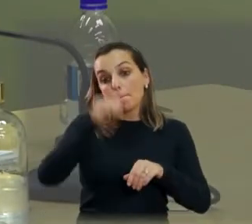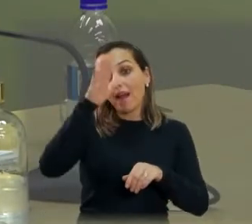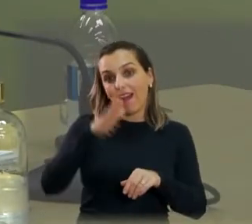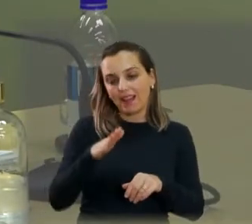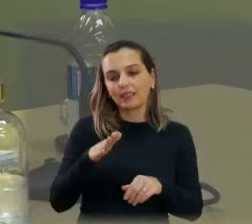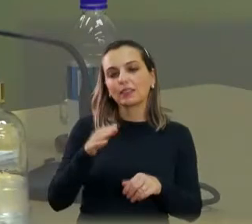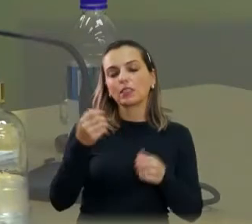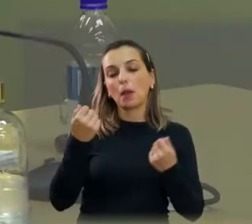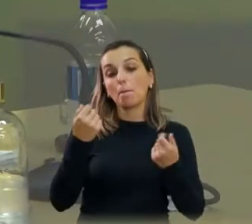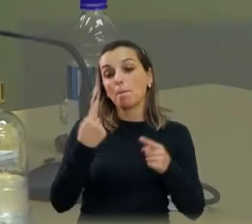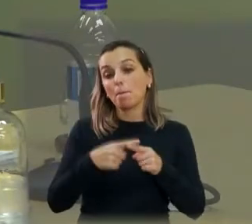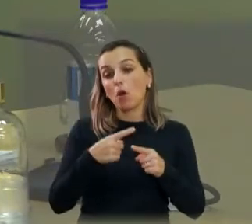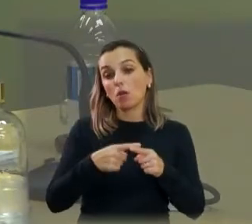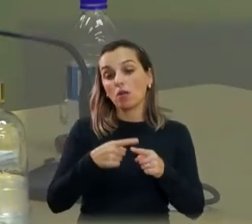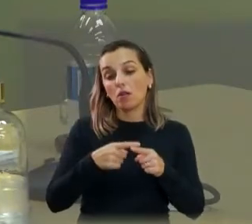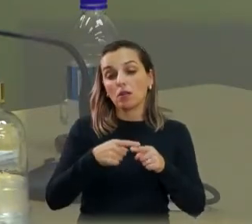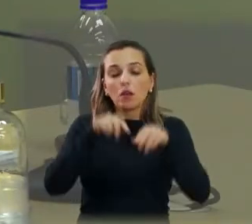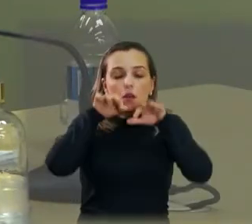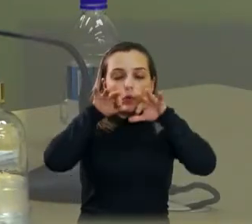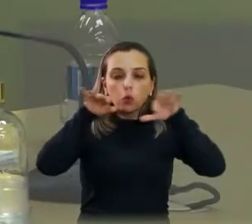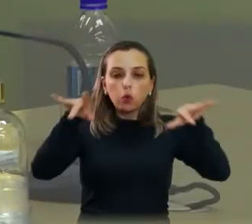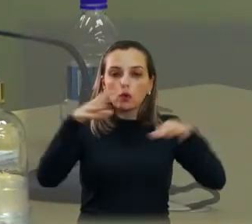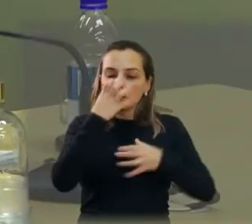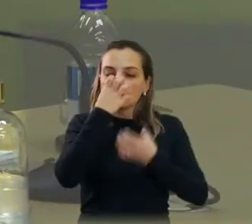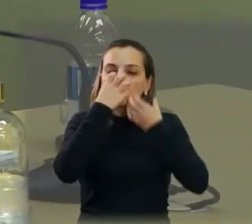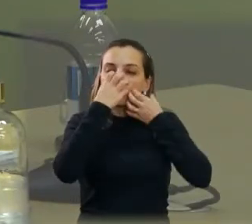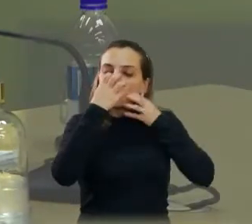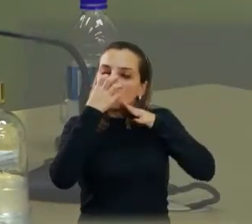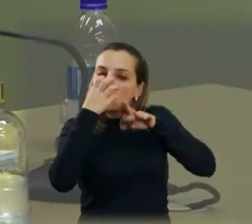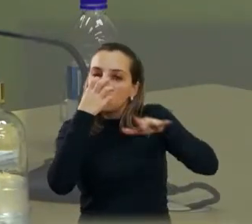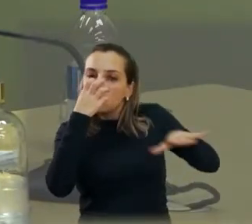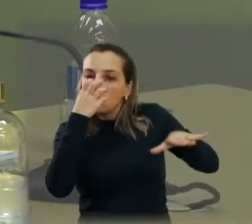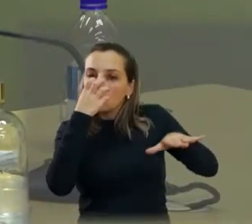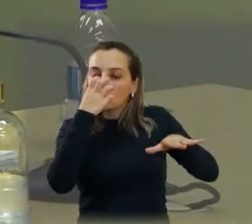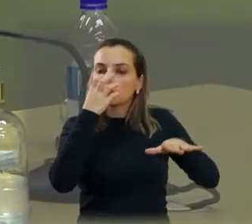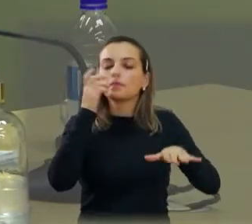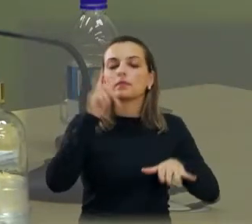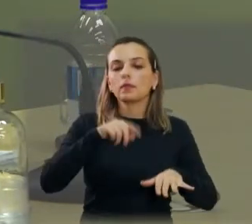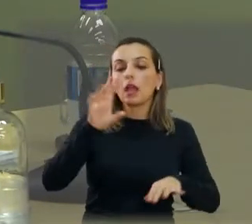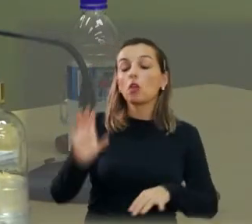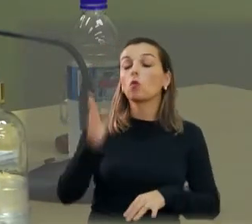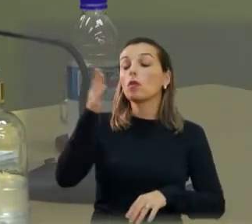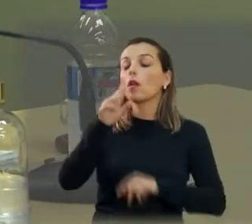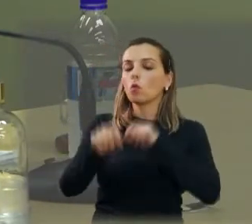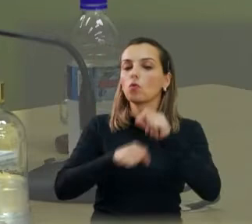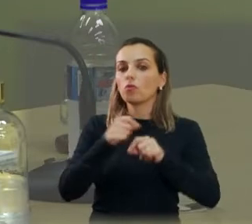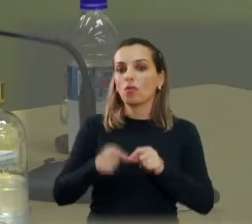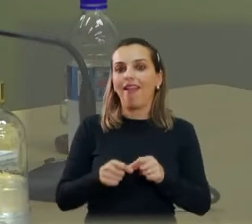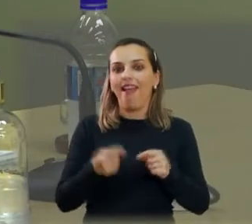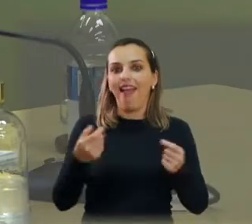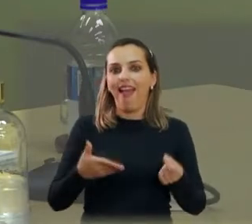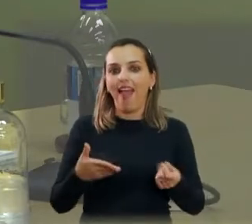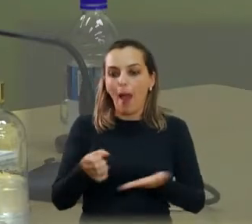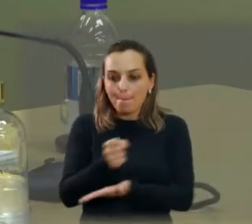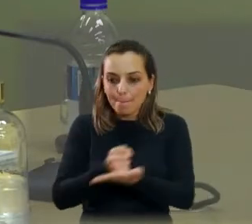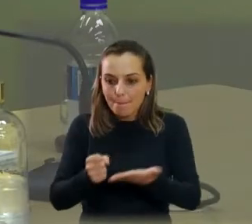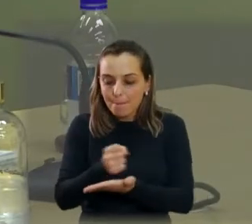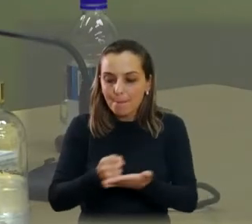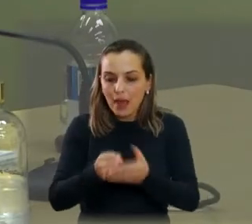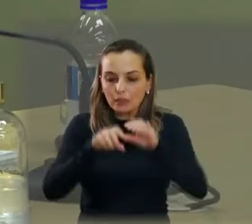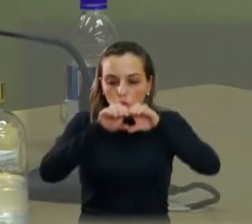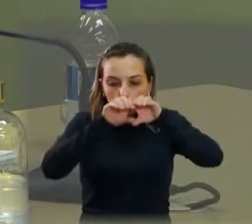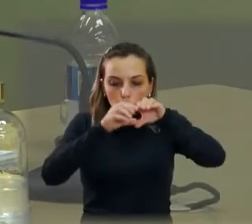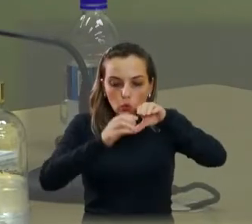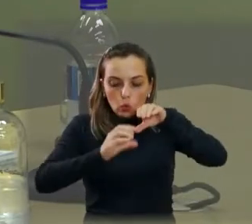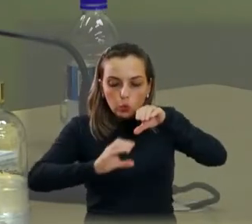porque escapa, você perde bastante oxigênio. Então, com isso que aconteceu, a rede não consegue ter a pressão que